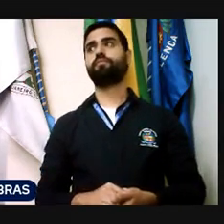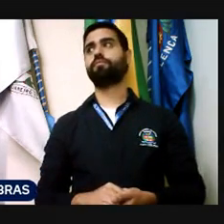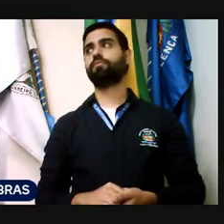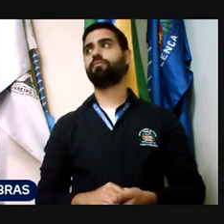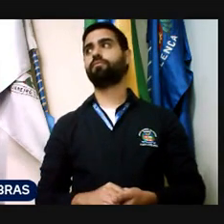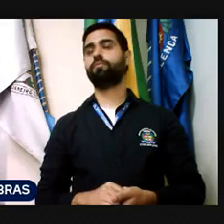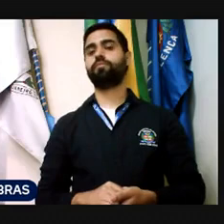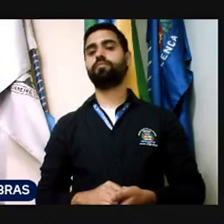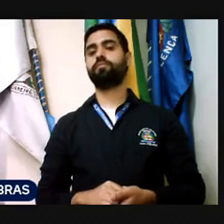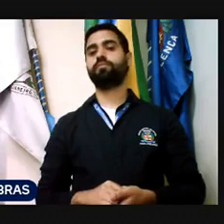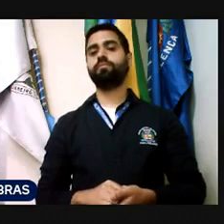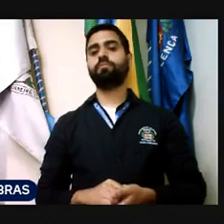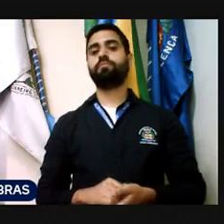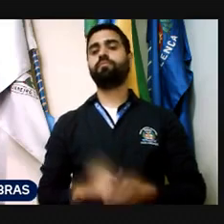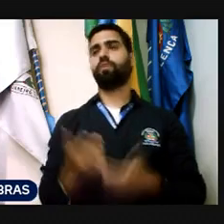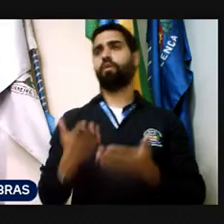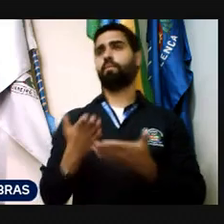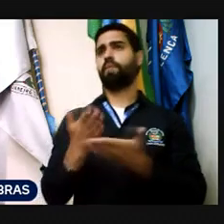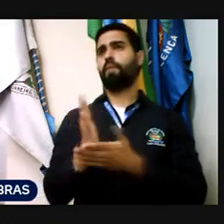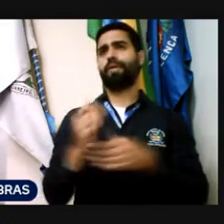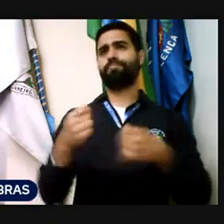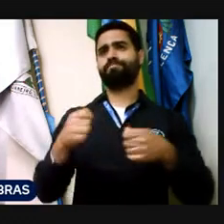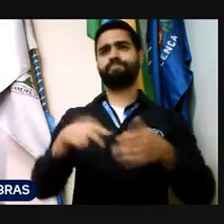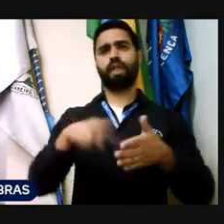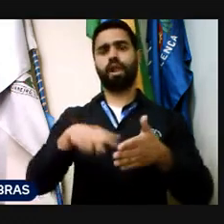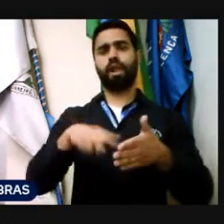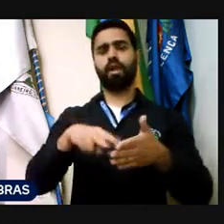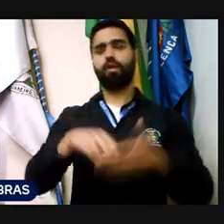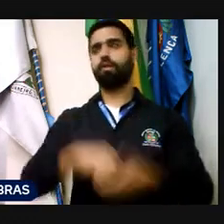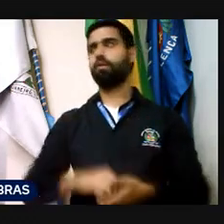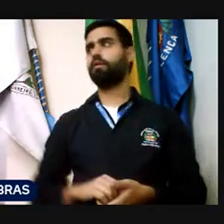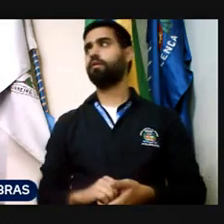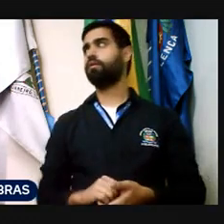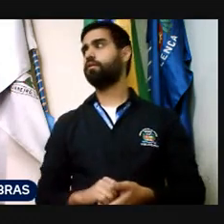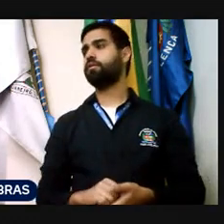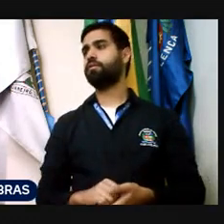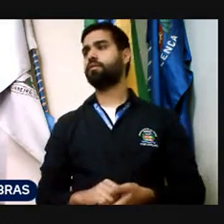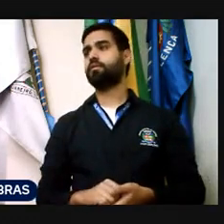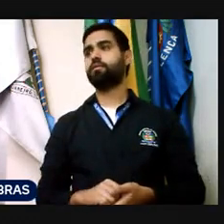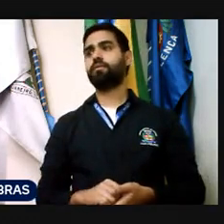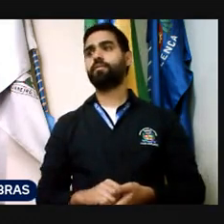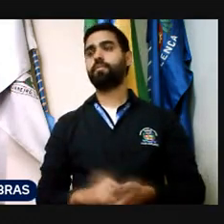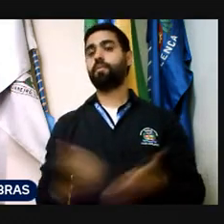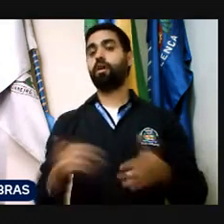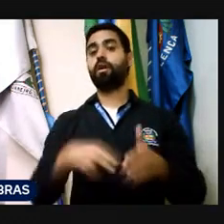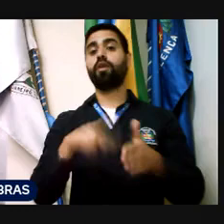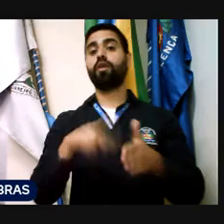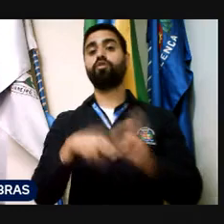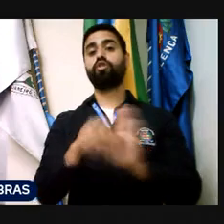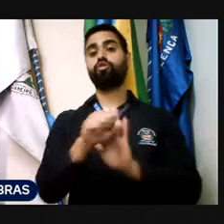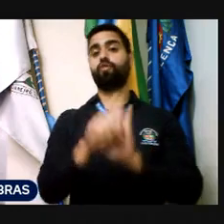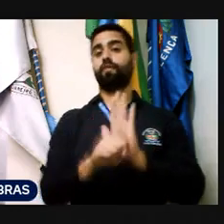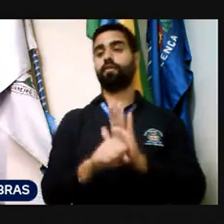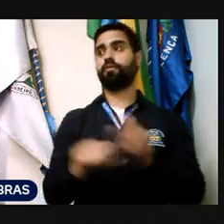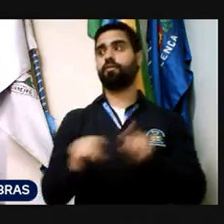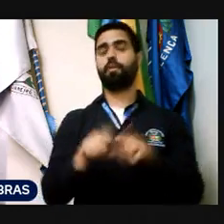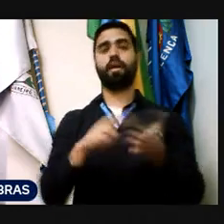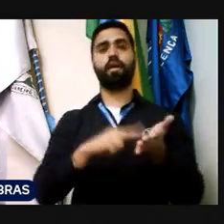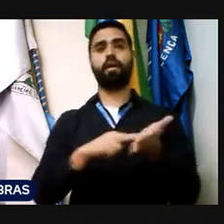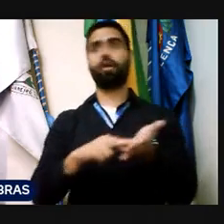estão. Aprovado, está dispensada a leitura. Leitura dos ofícios de